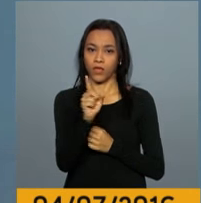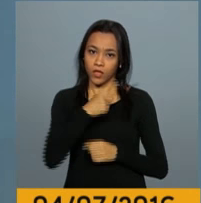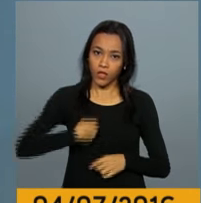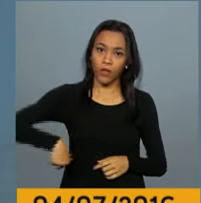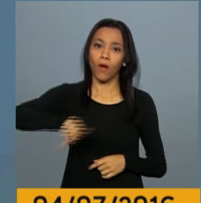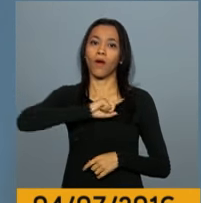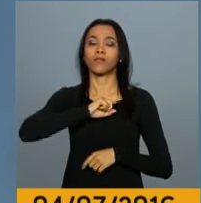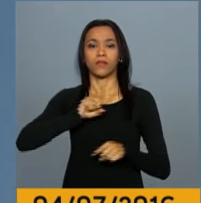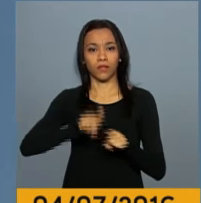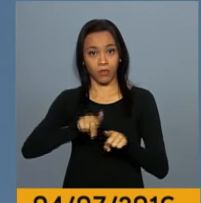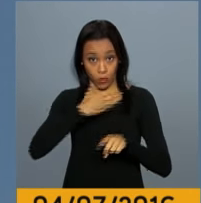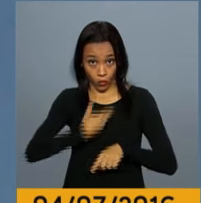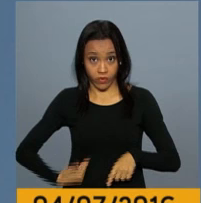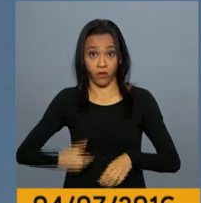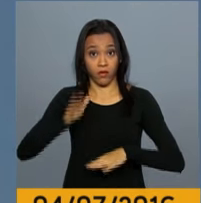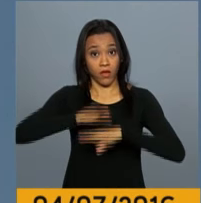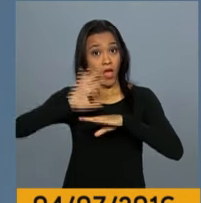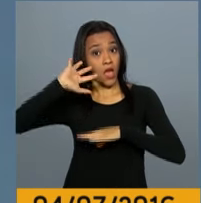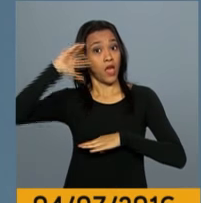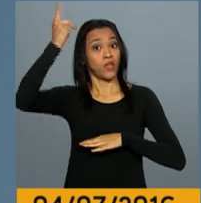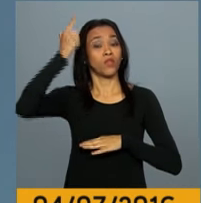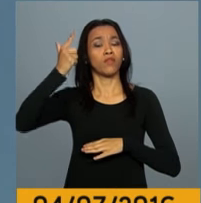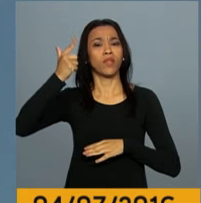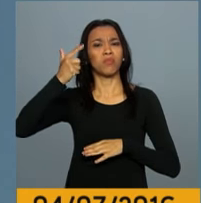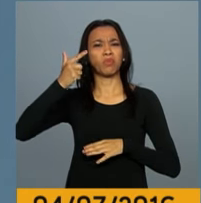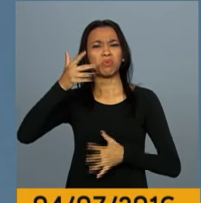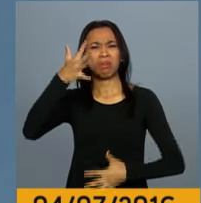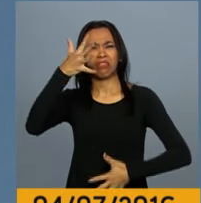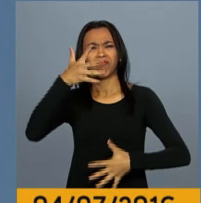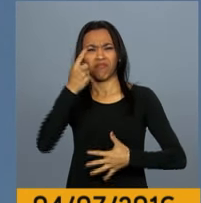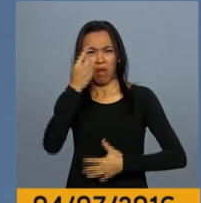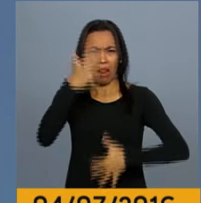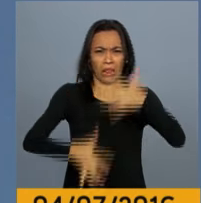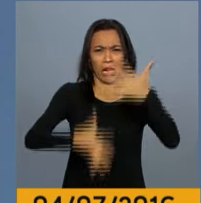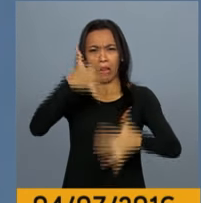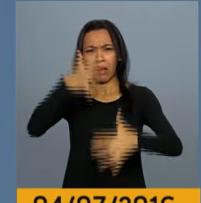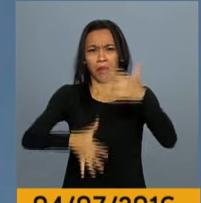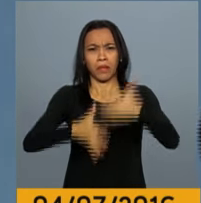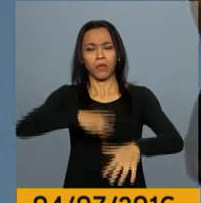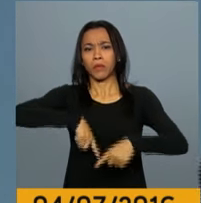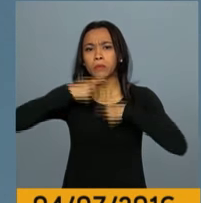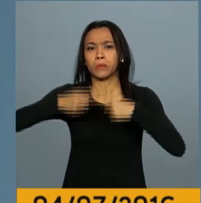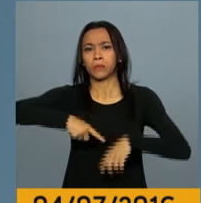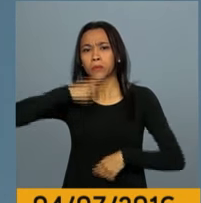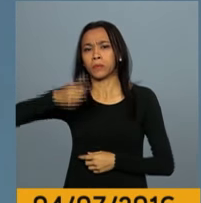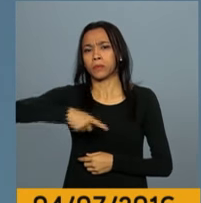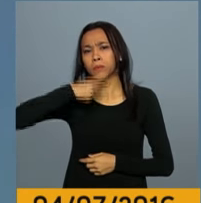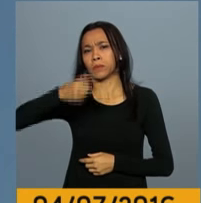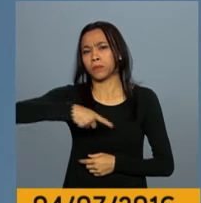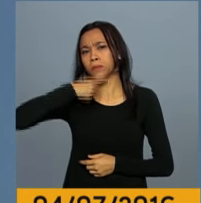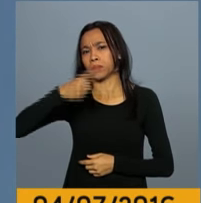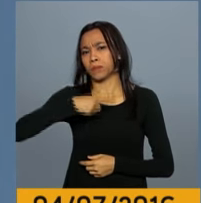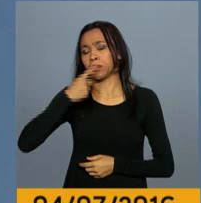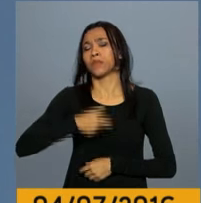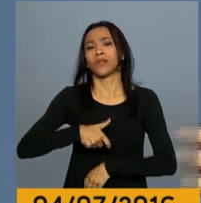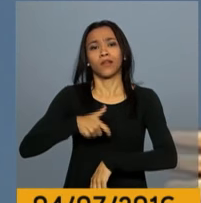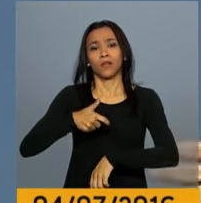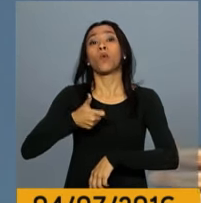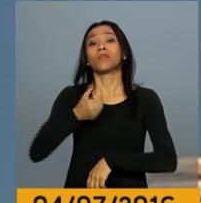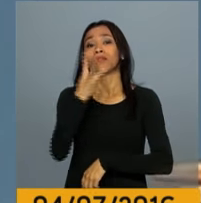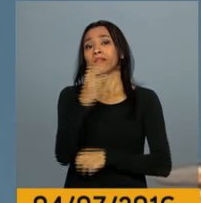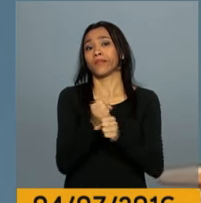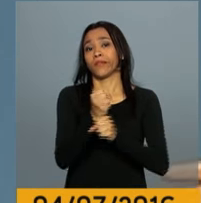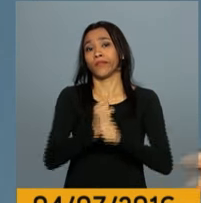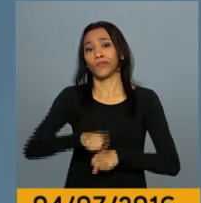também resolvemos uma pendência que já estava rodando há mais de quase